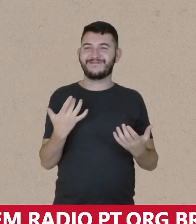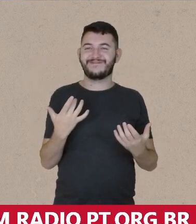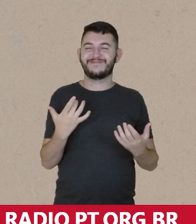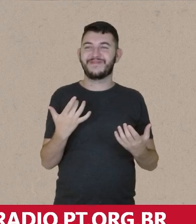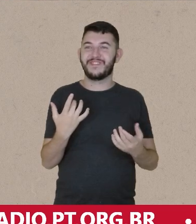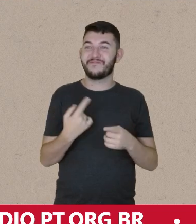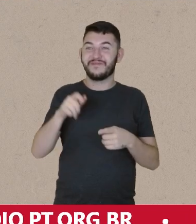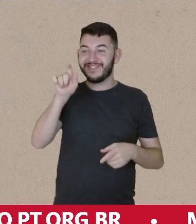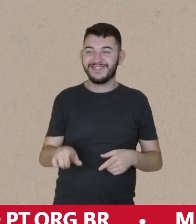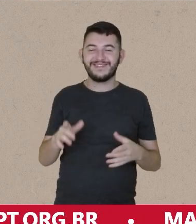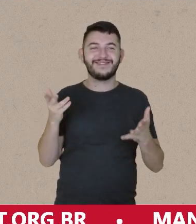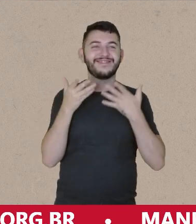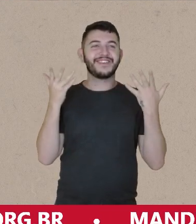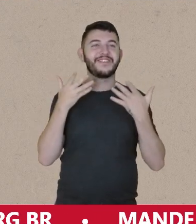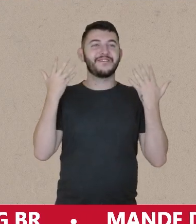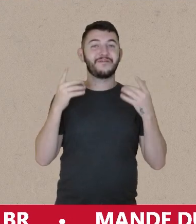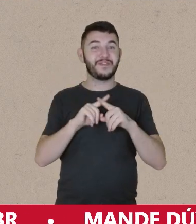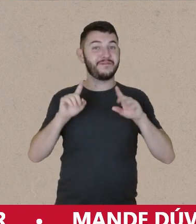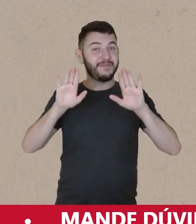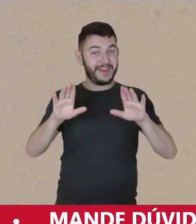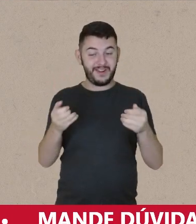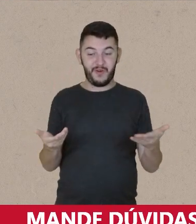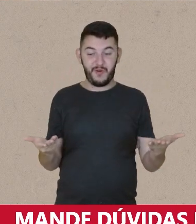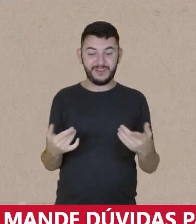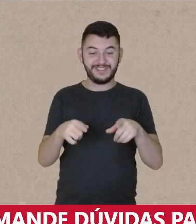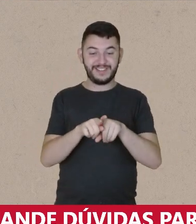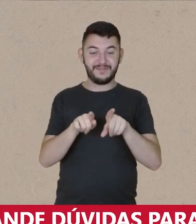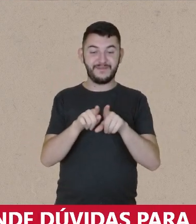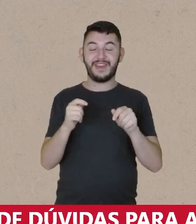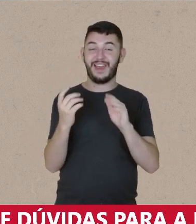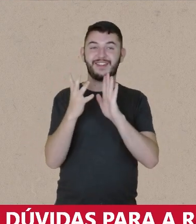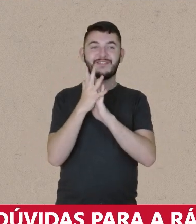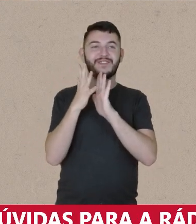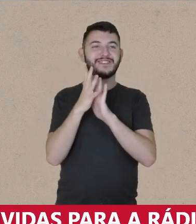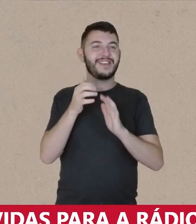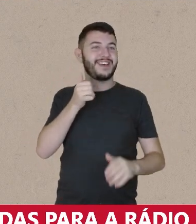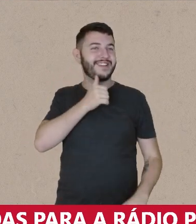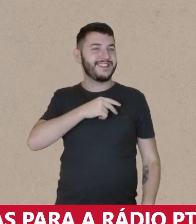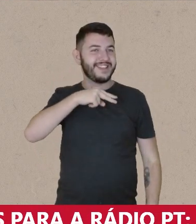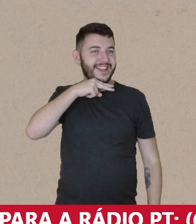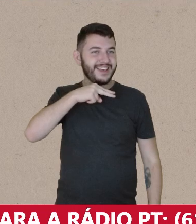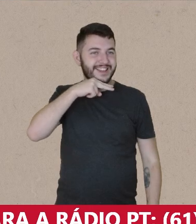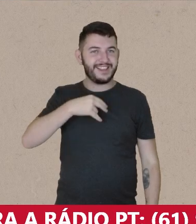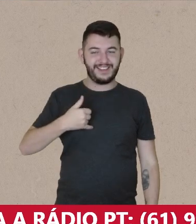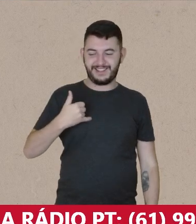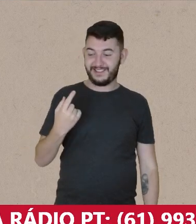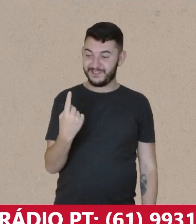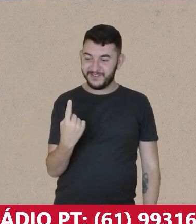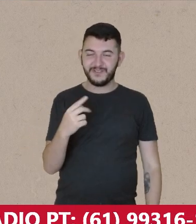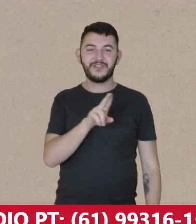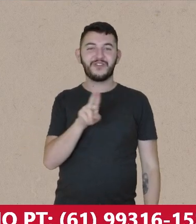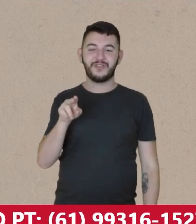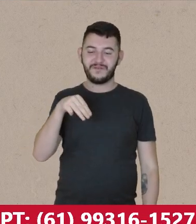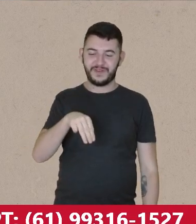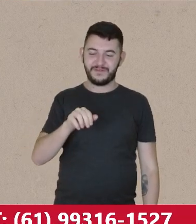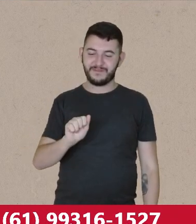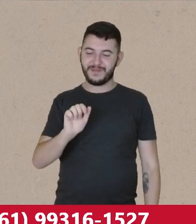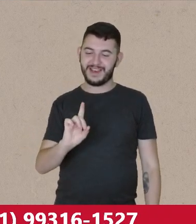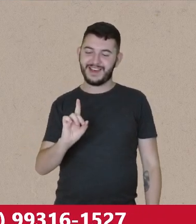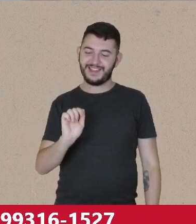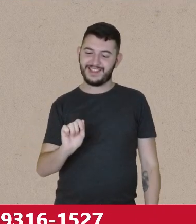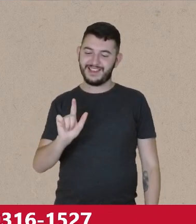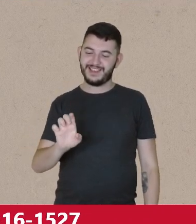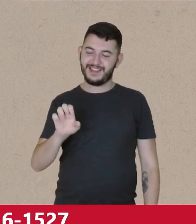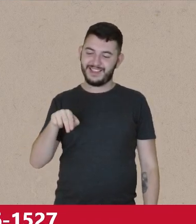mas a vida, como é que é a vida? Hoje também é aniversário da minha neta, que faz 1 ano de idade, a Madalena, que veio dar uma luz na minha